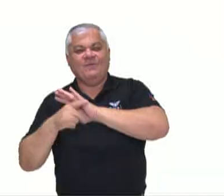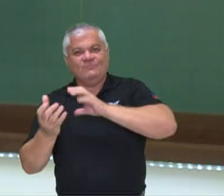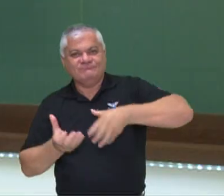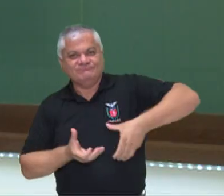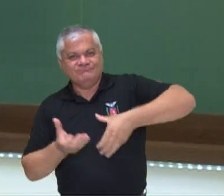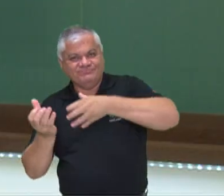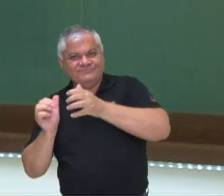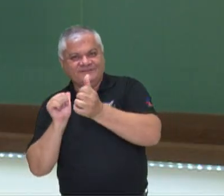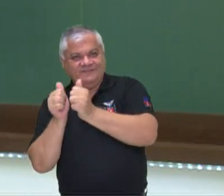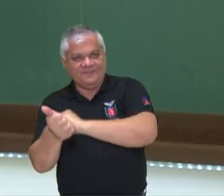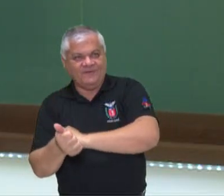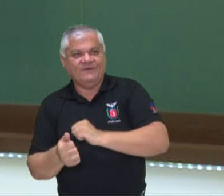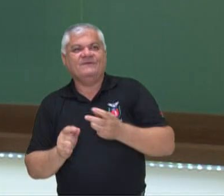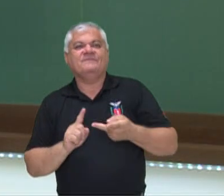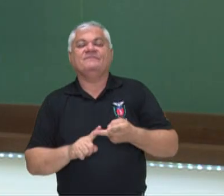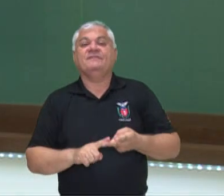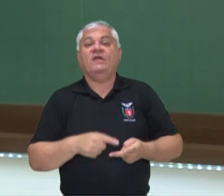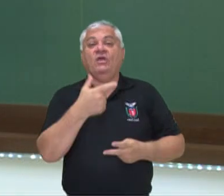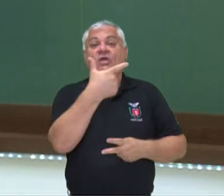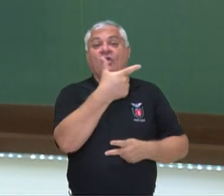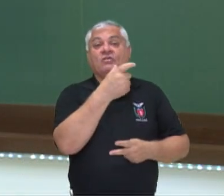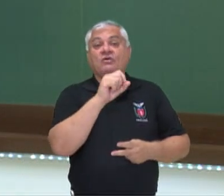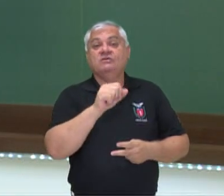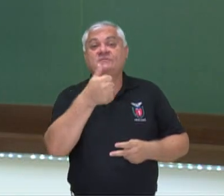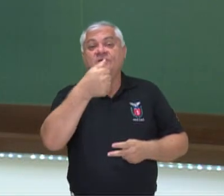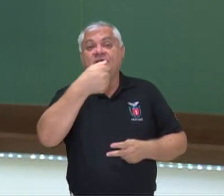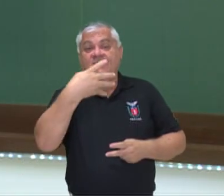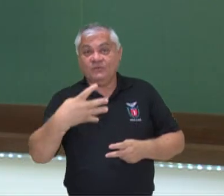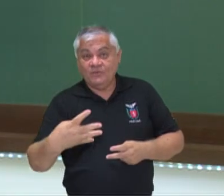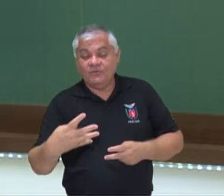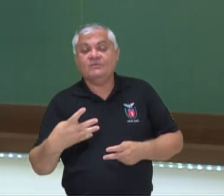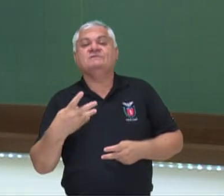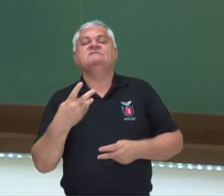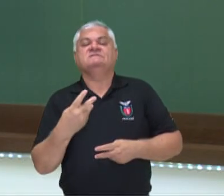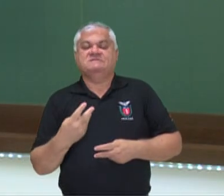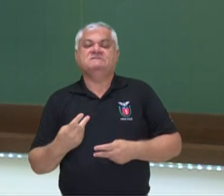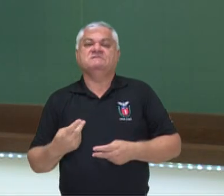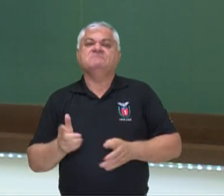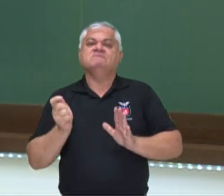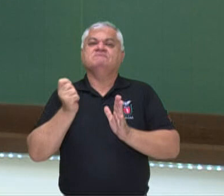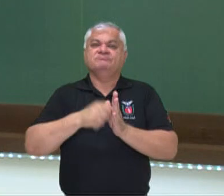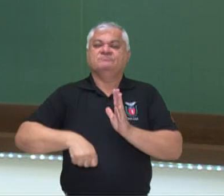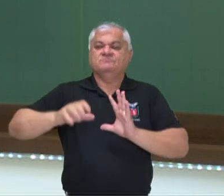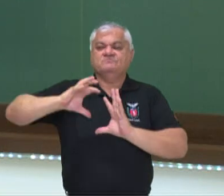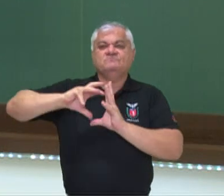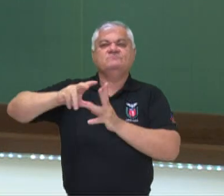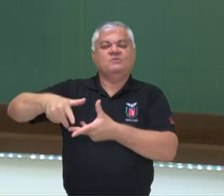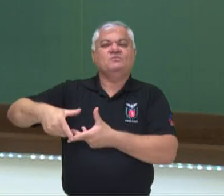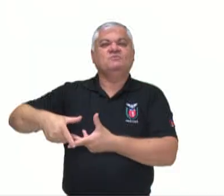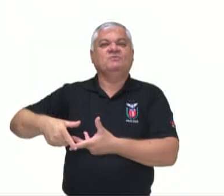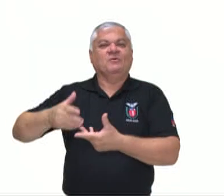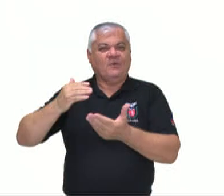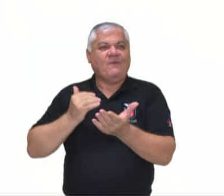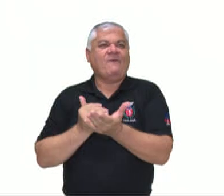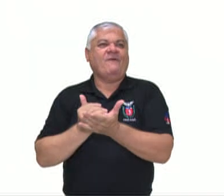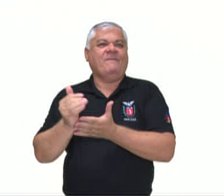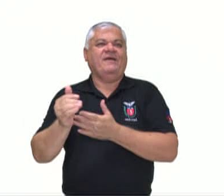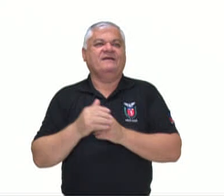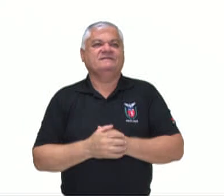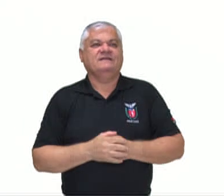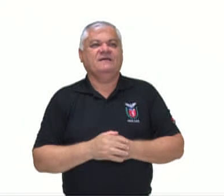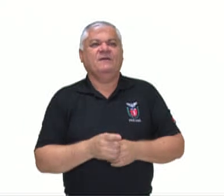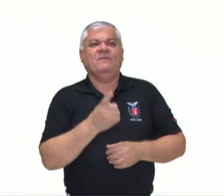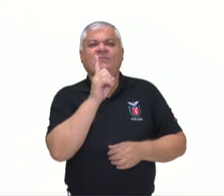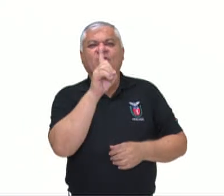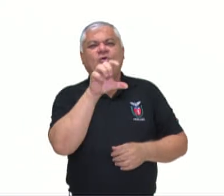essa instituição acaba assumindo o rugby no mundo todo, tá? Em 1900